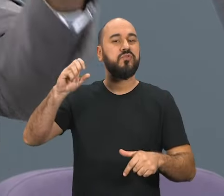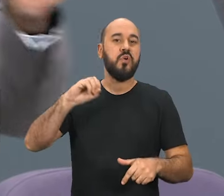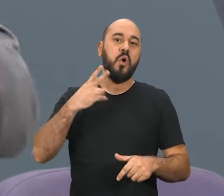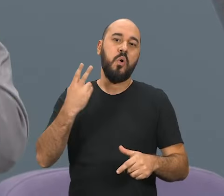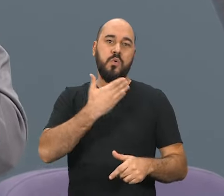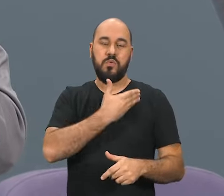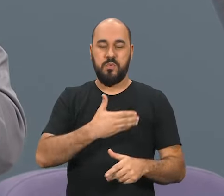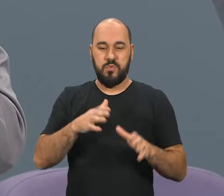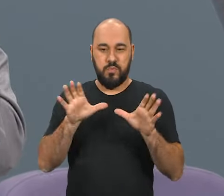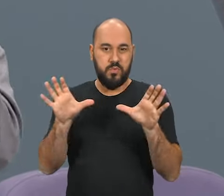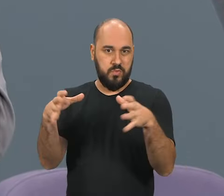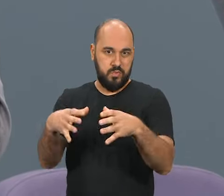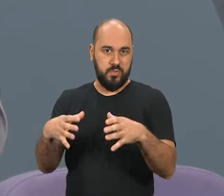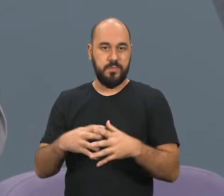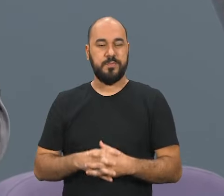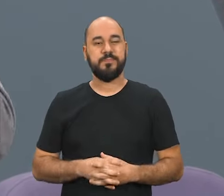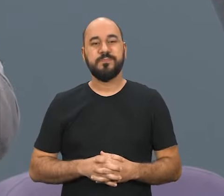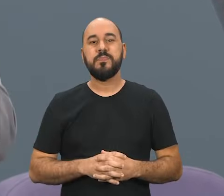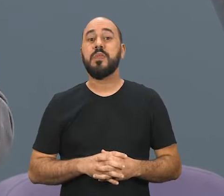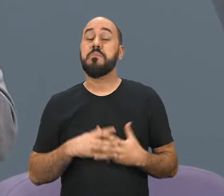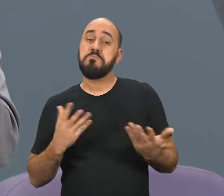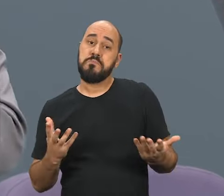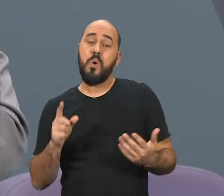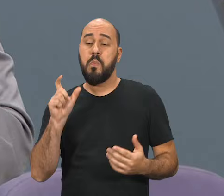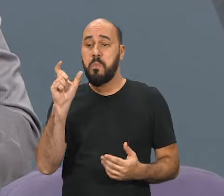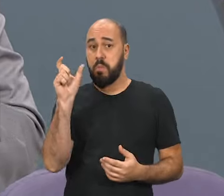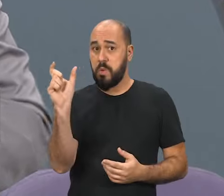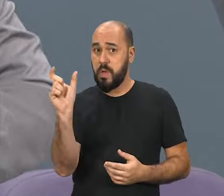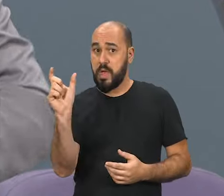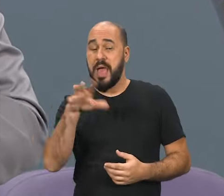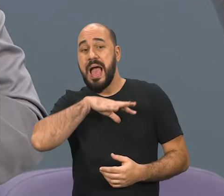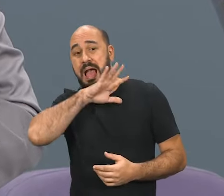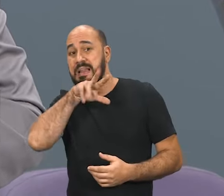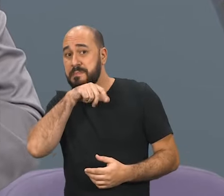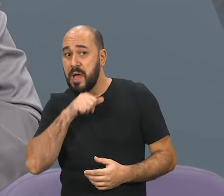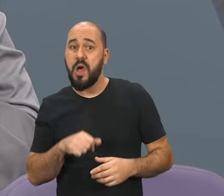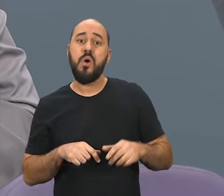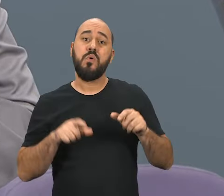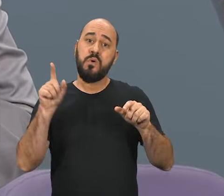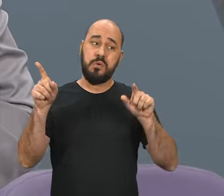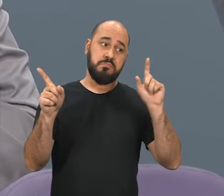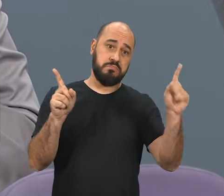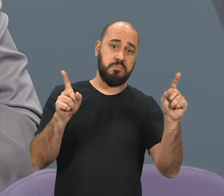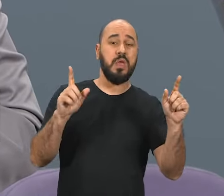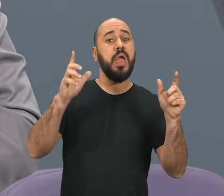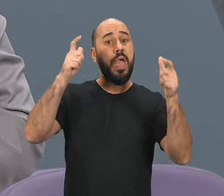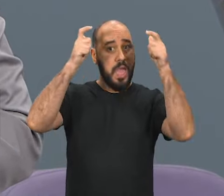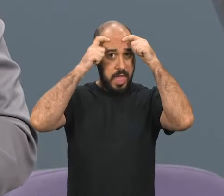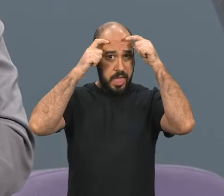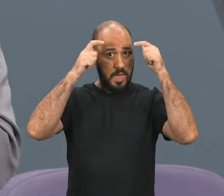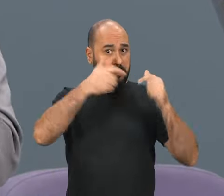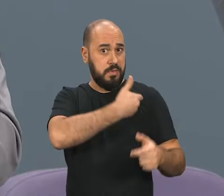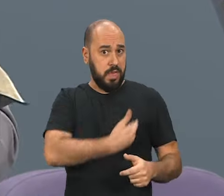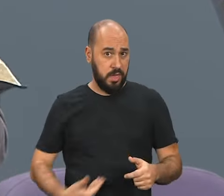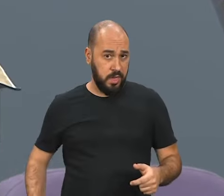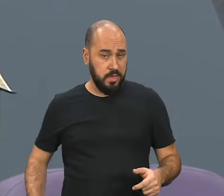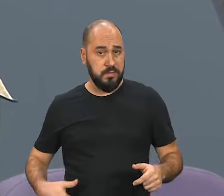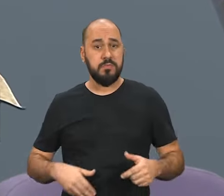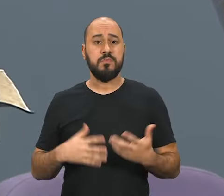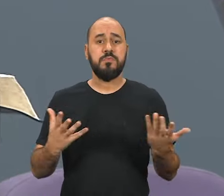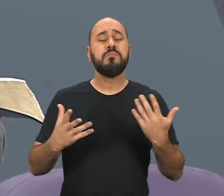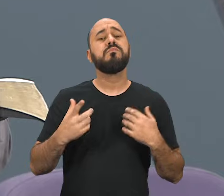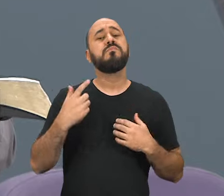Apocalipse 17, 15. E animal significa rei ou reino, está em Daniel 7, 17 e 23. Nesse